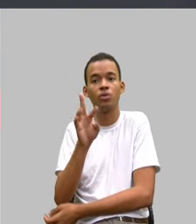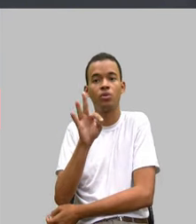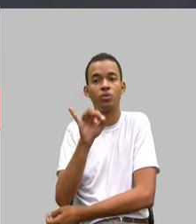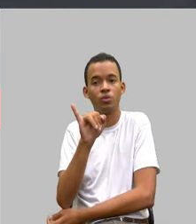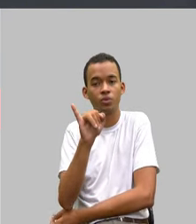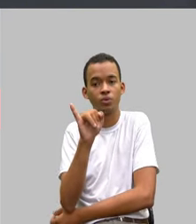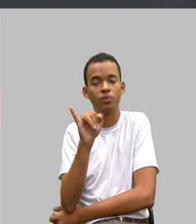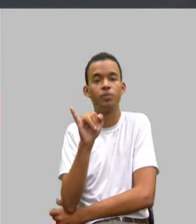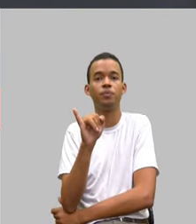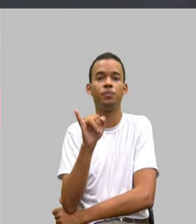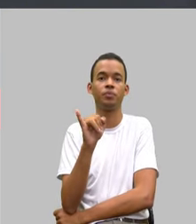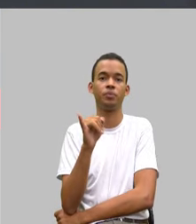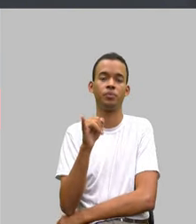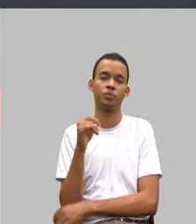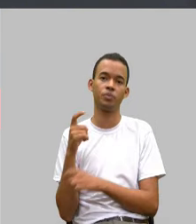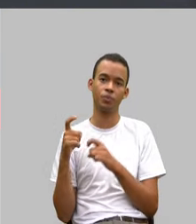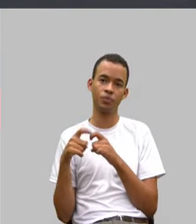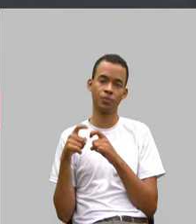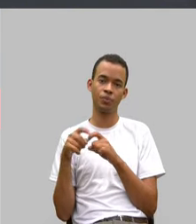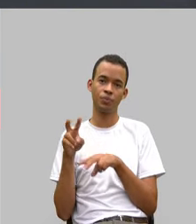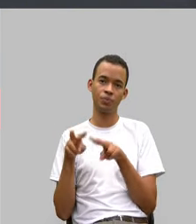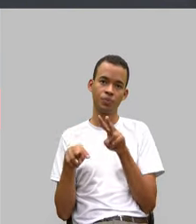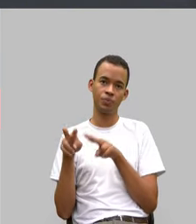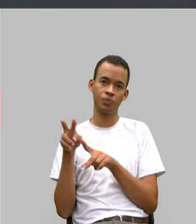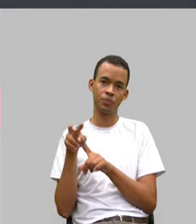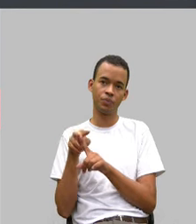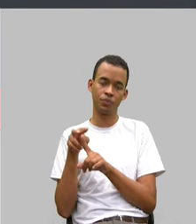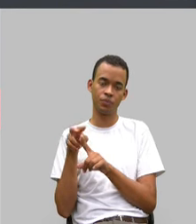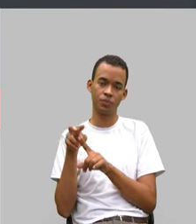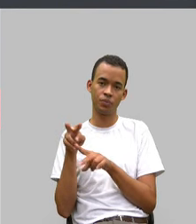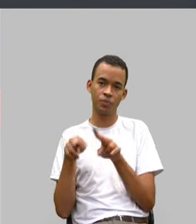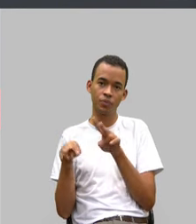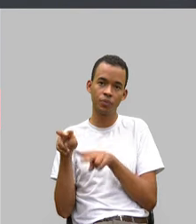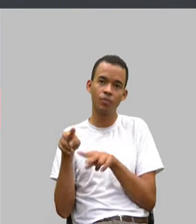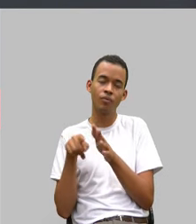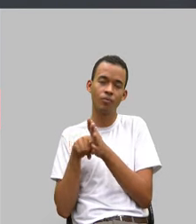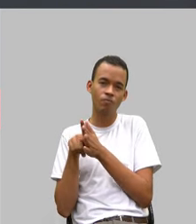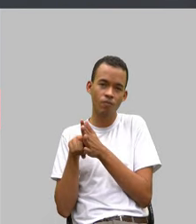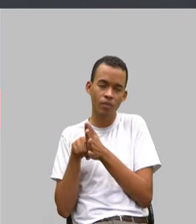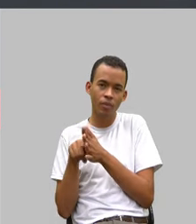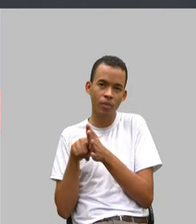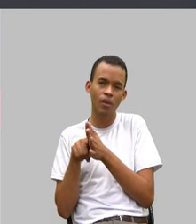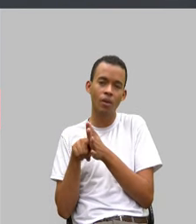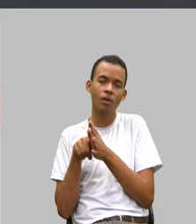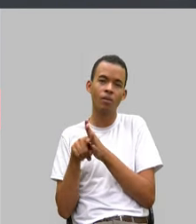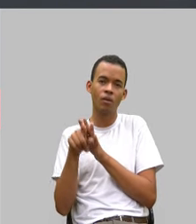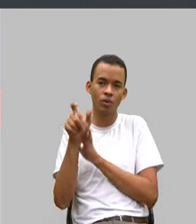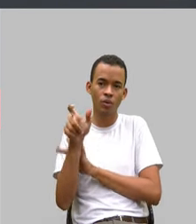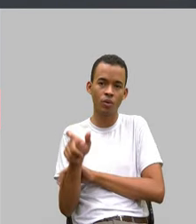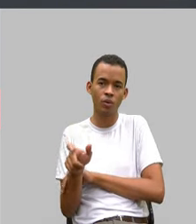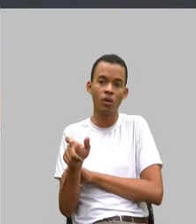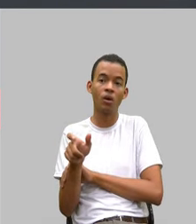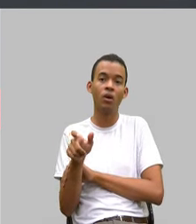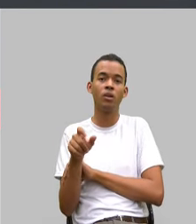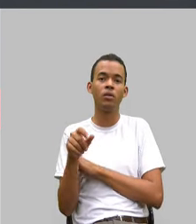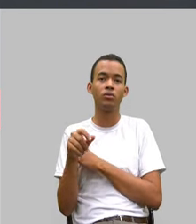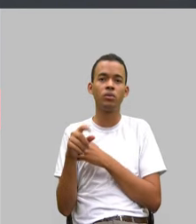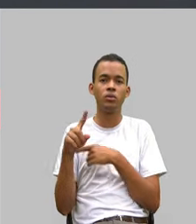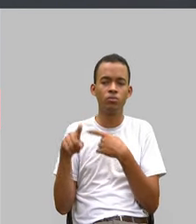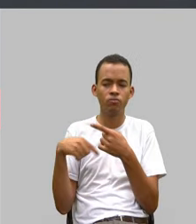também ele também eh começou a a manifestar um autismo